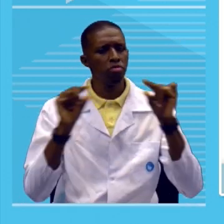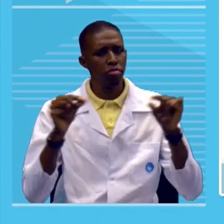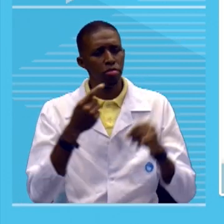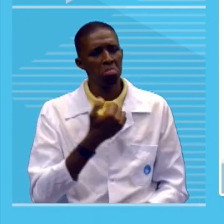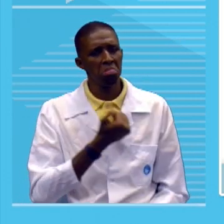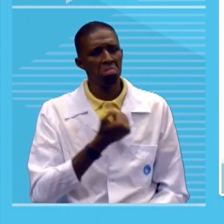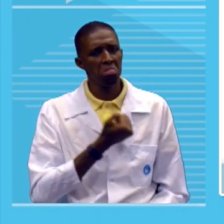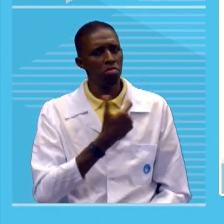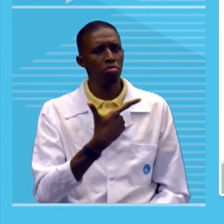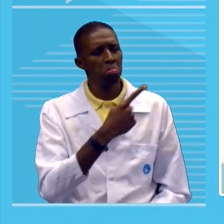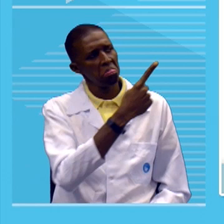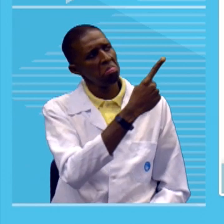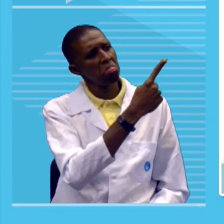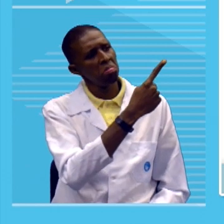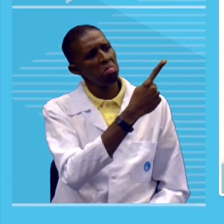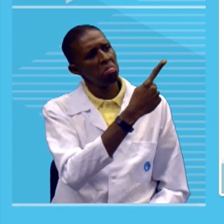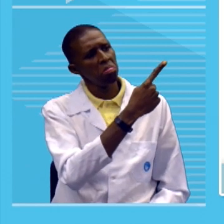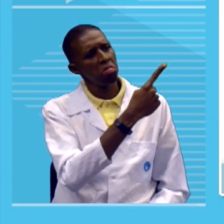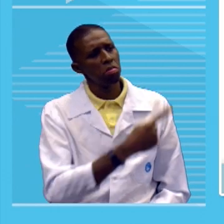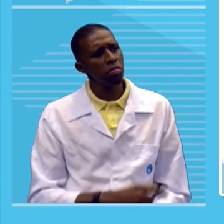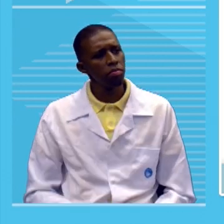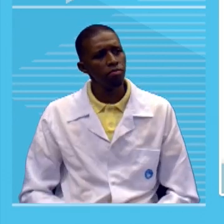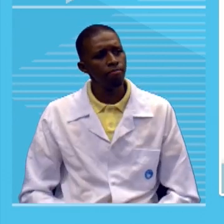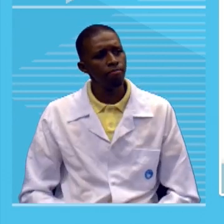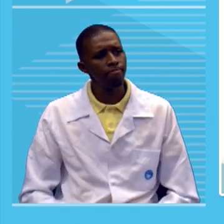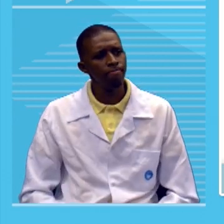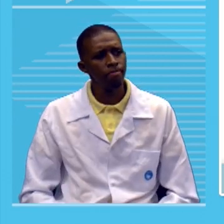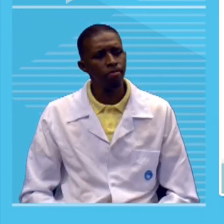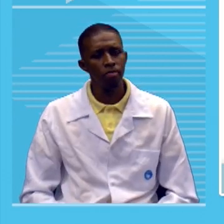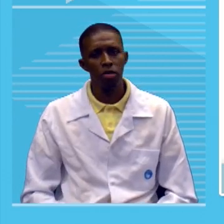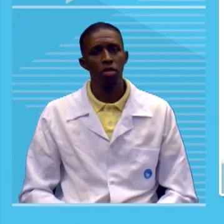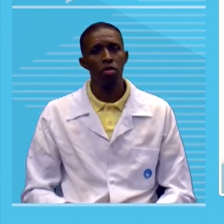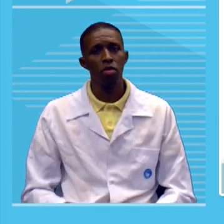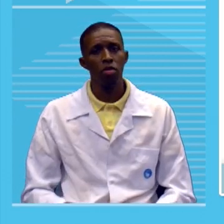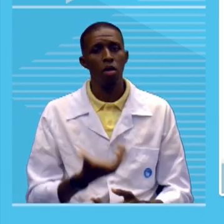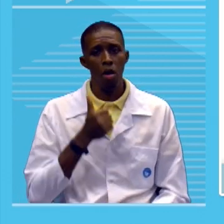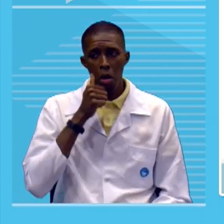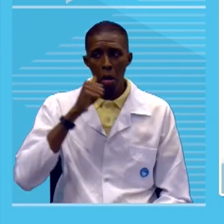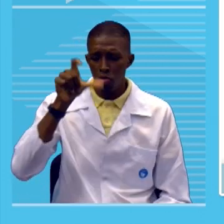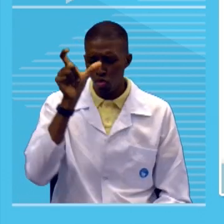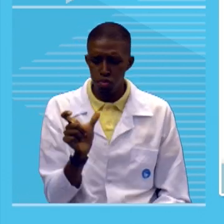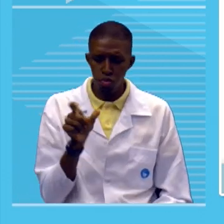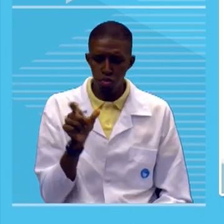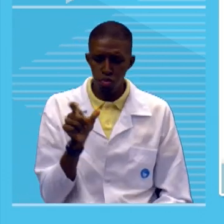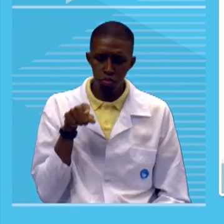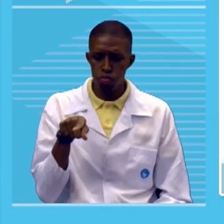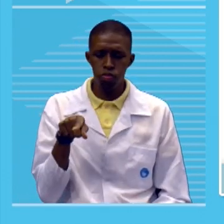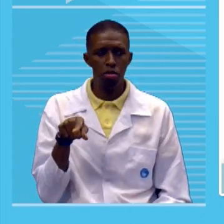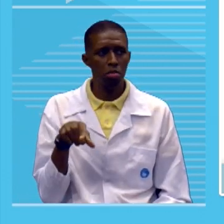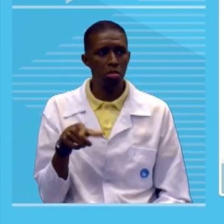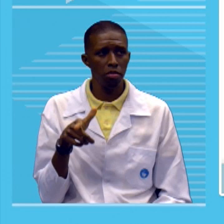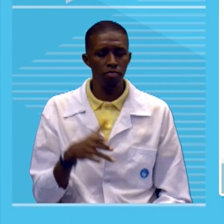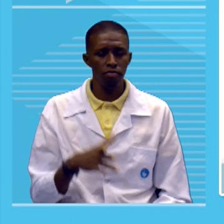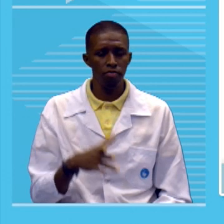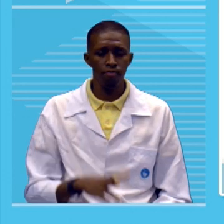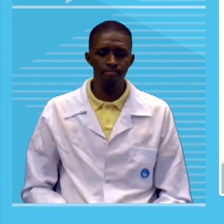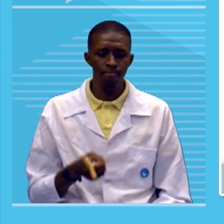está diretamente associada à mulher, né? E que esse nervosa é